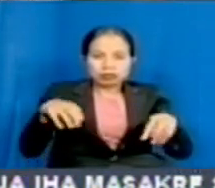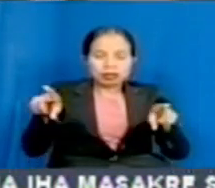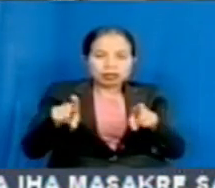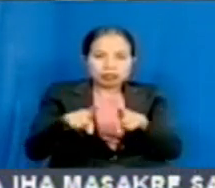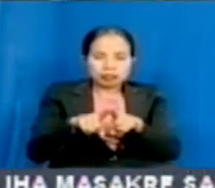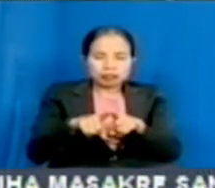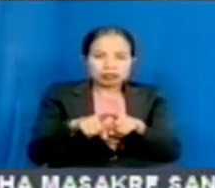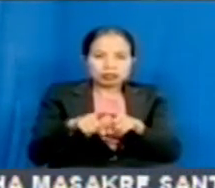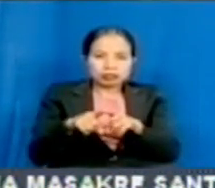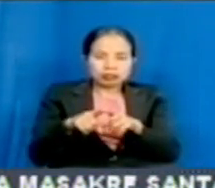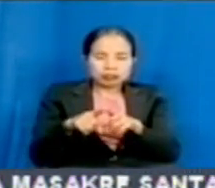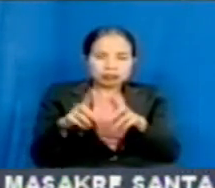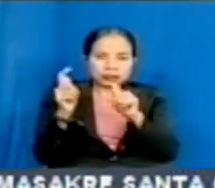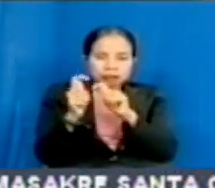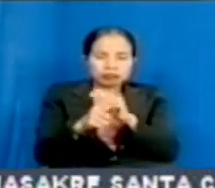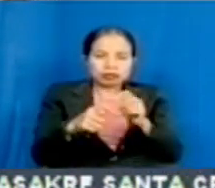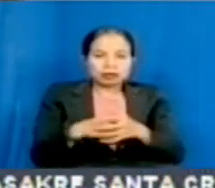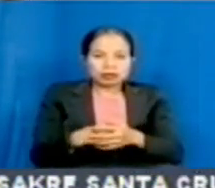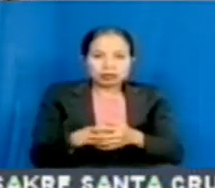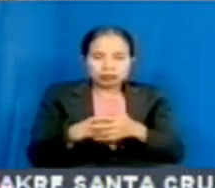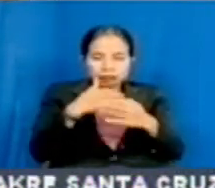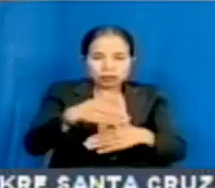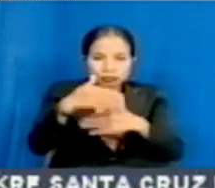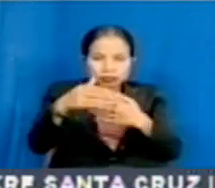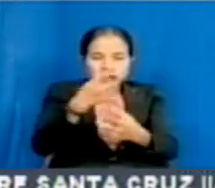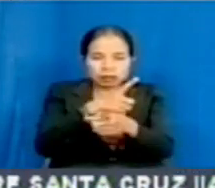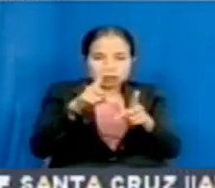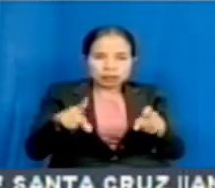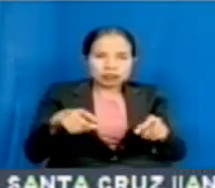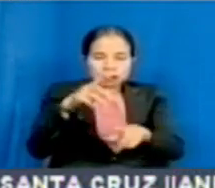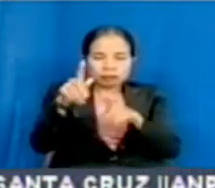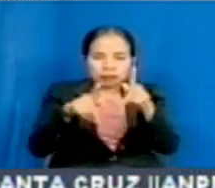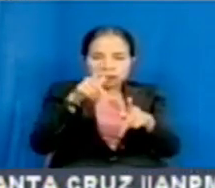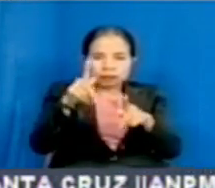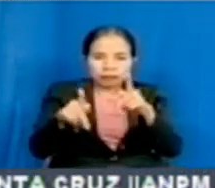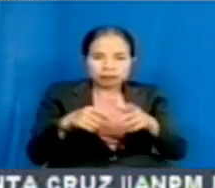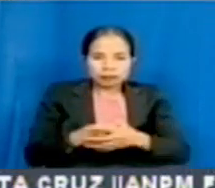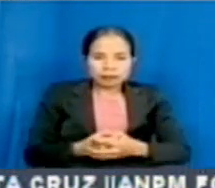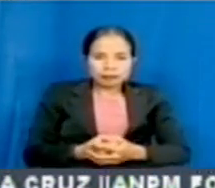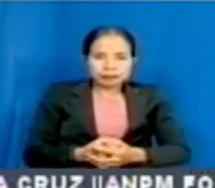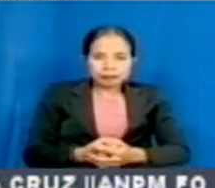agente transformador, onde contribui para o processo de libertação do povo.